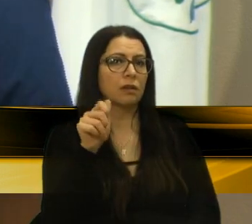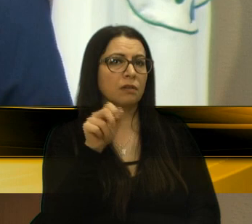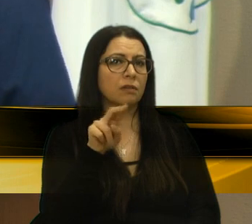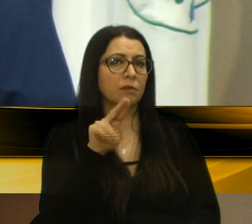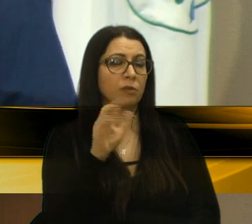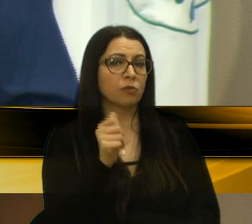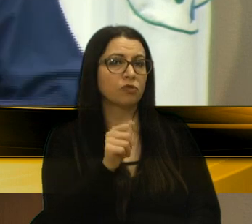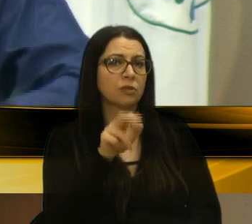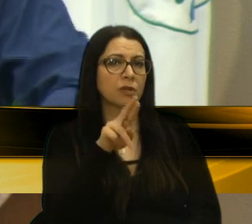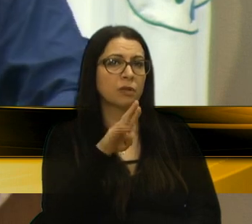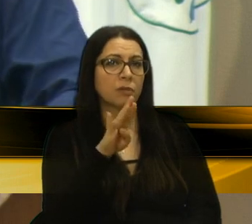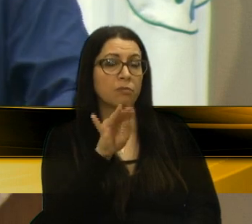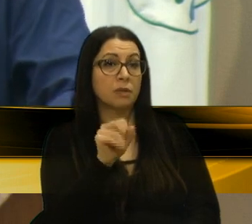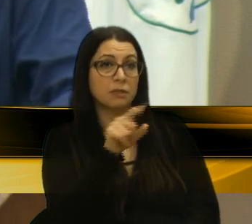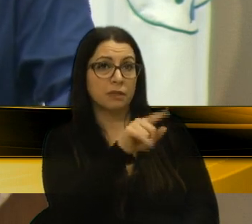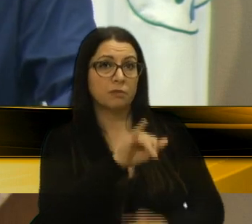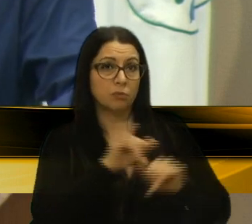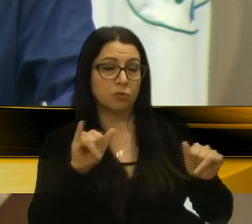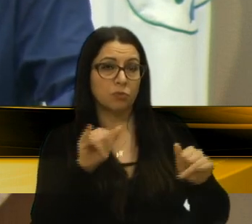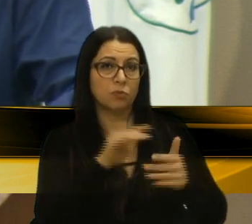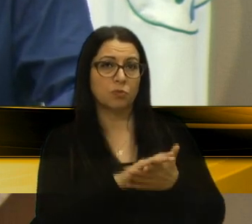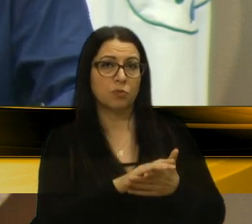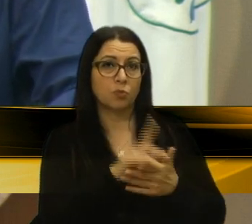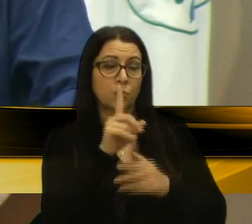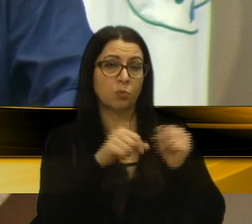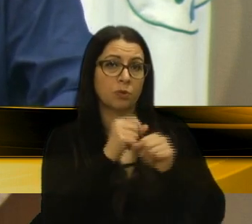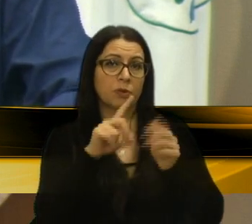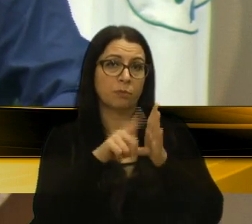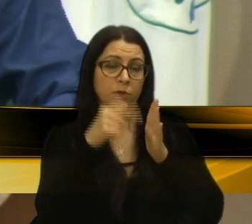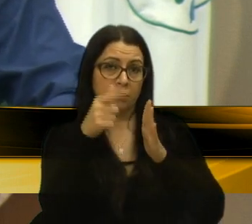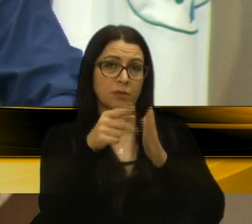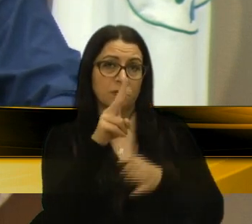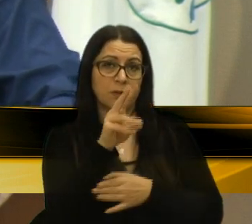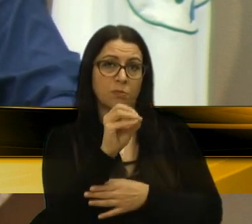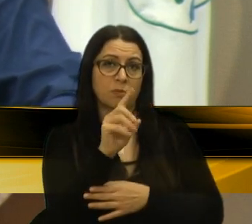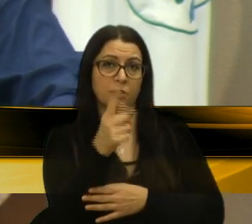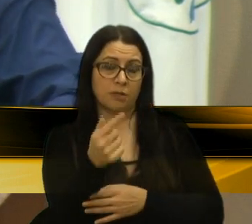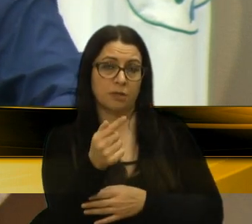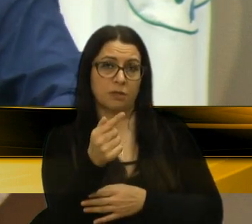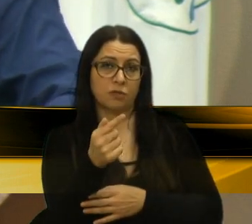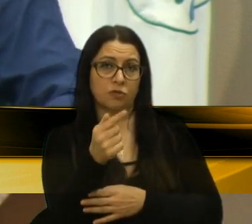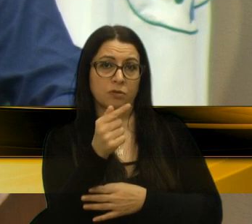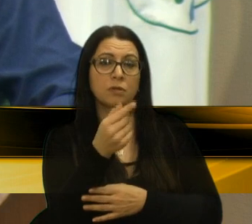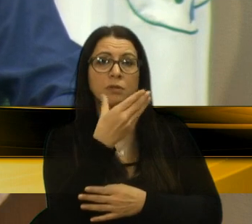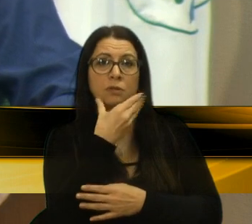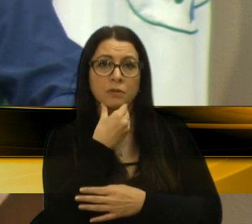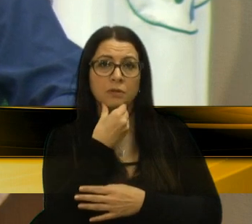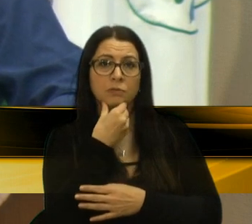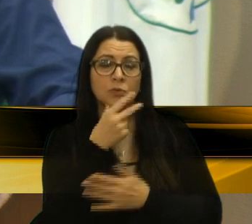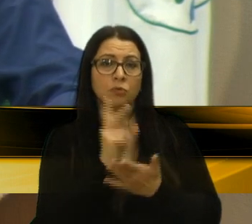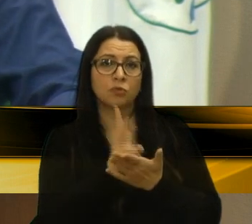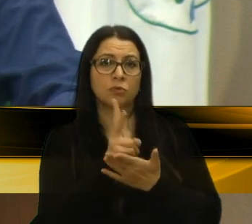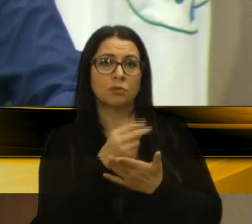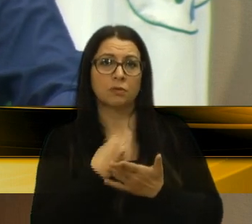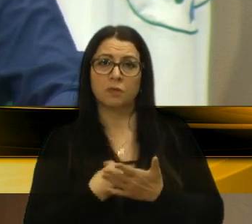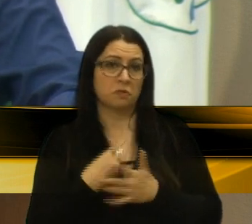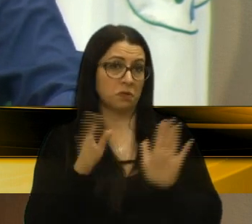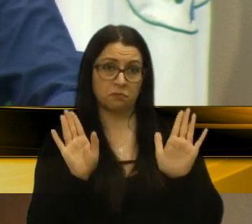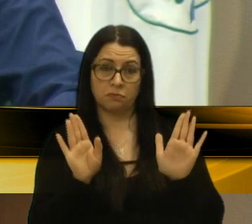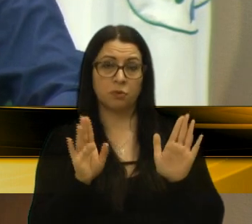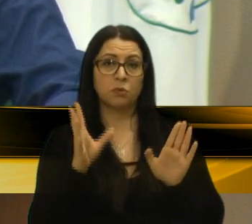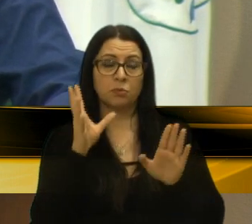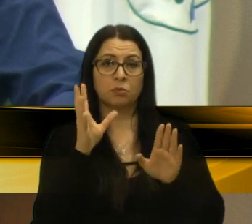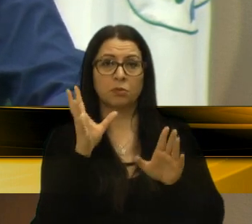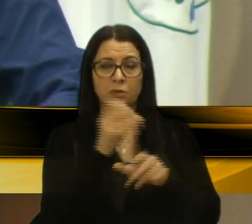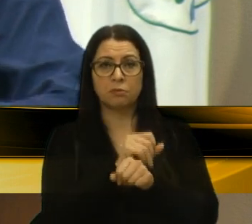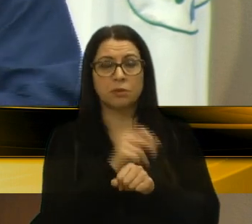RBS, que apareceu essa notícia. Um ano após isso, em 2017, esse rapaz seguia vivo, o animal